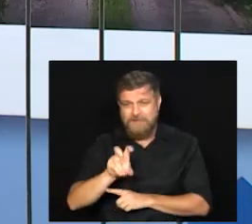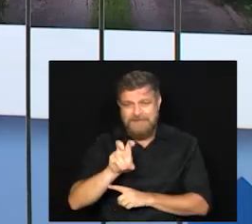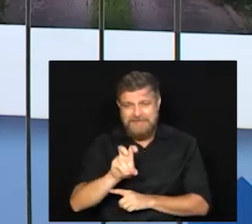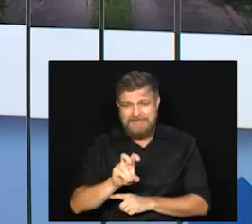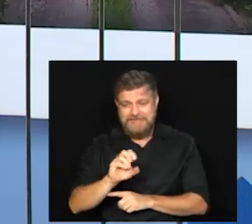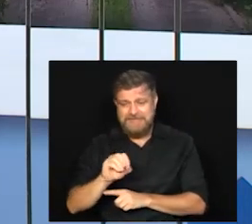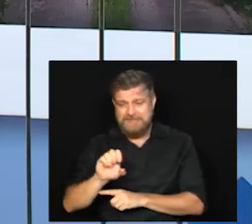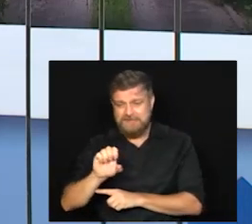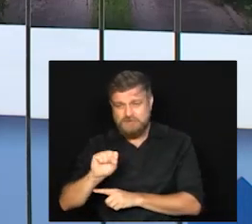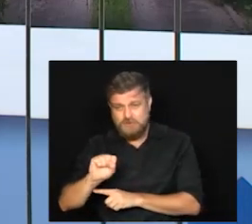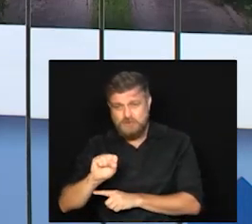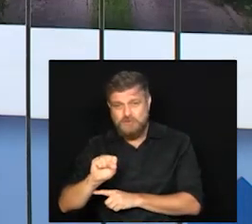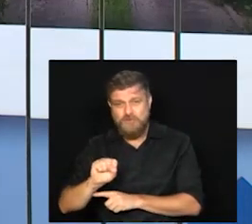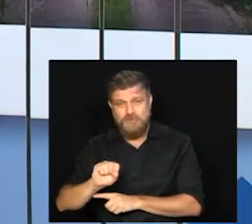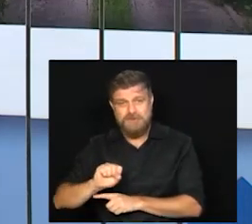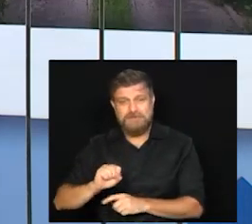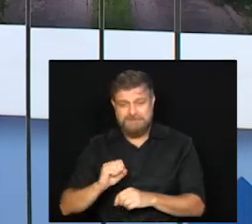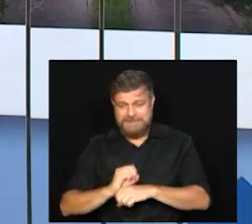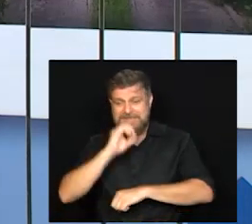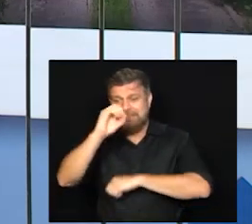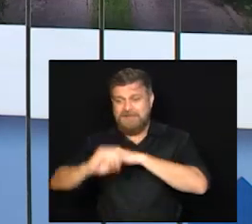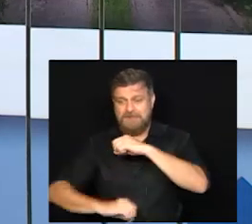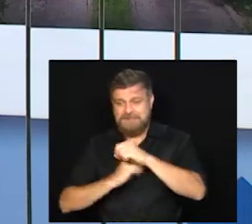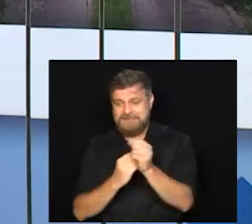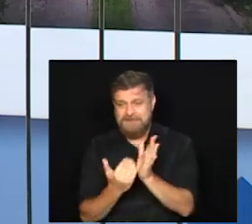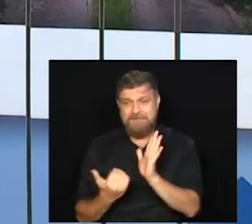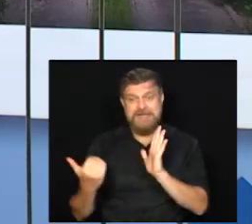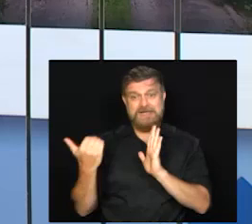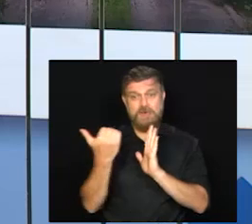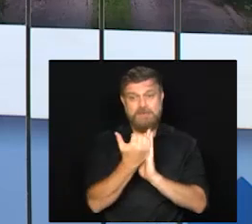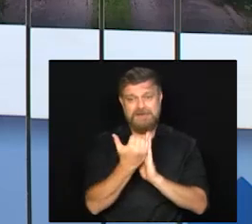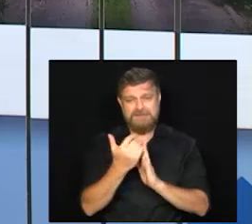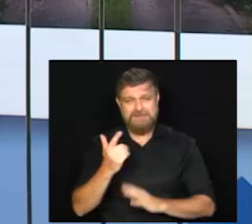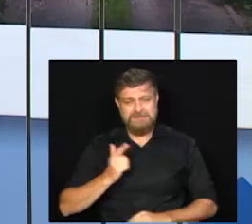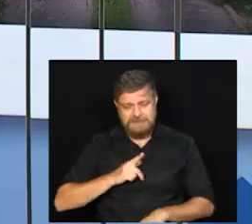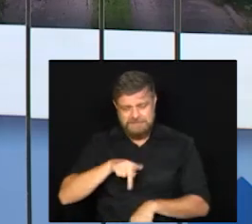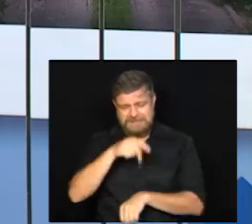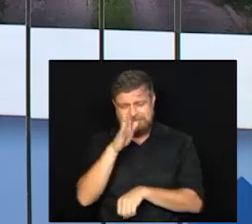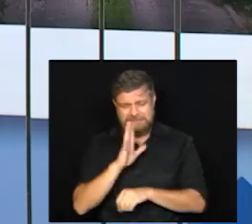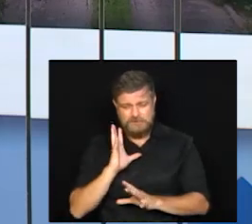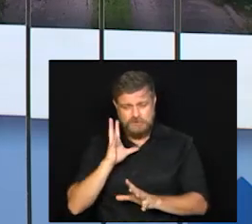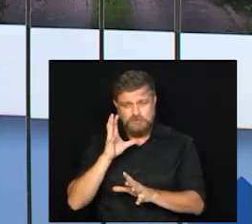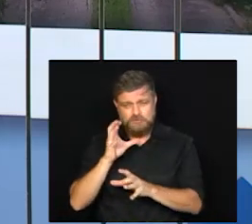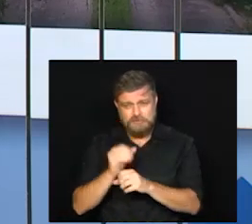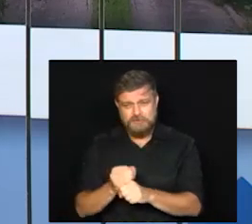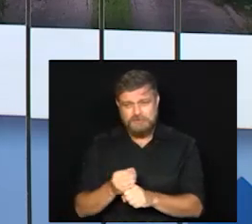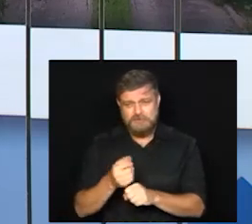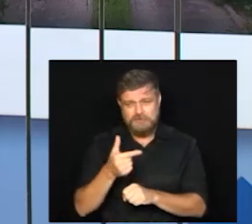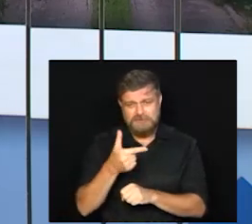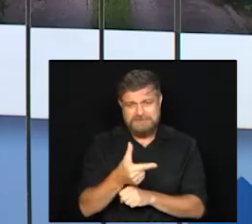80.508 novos casos em 24 horas. Nós temos no país